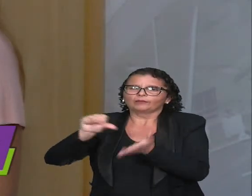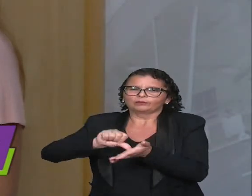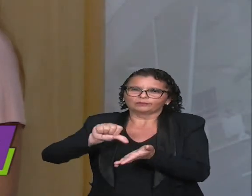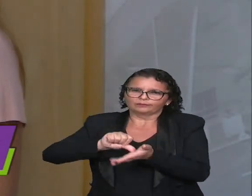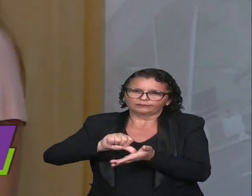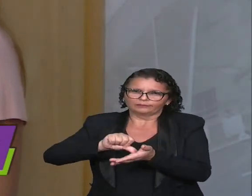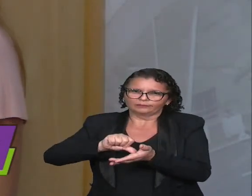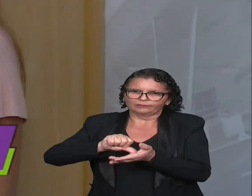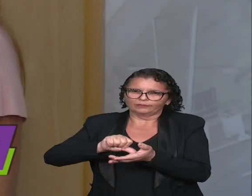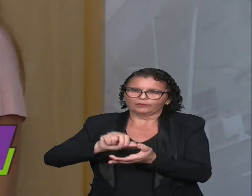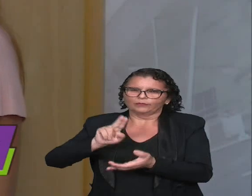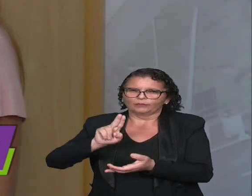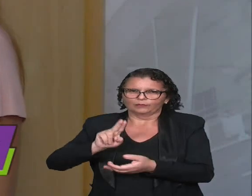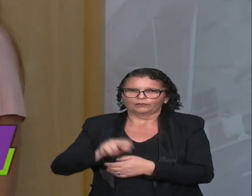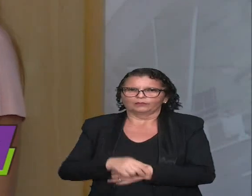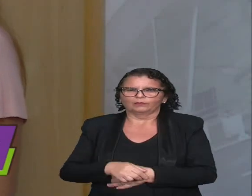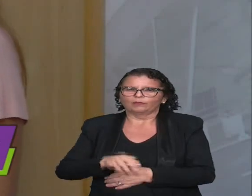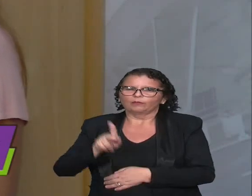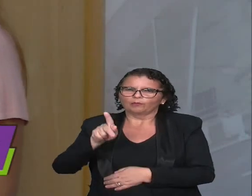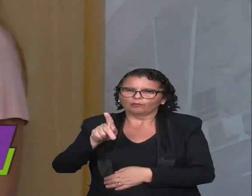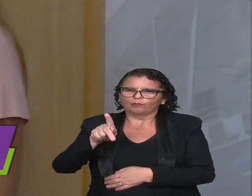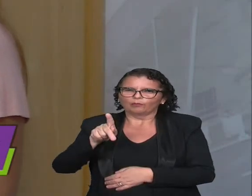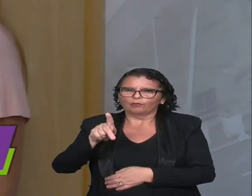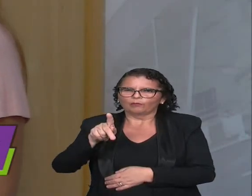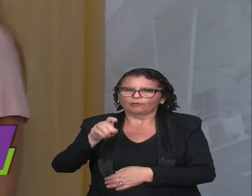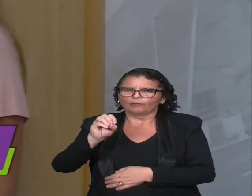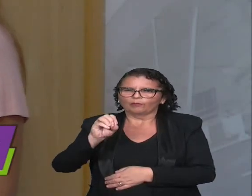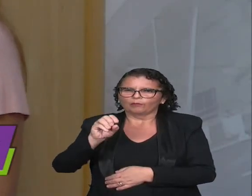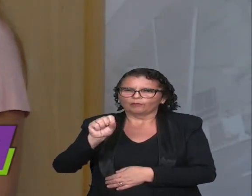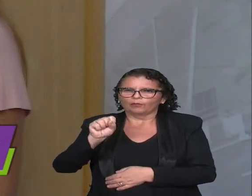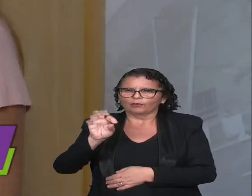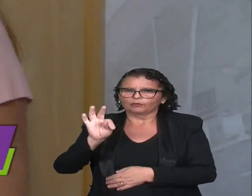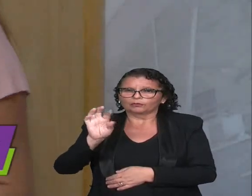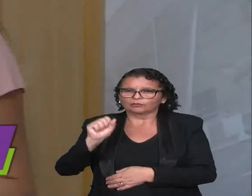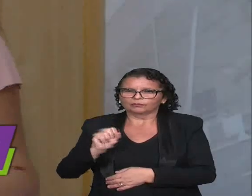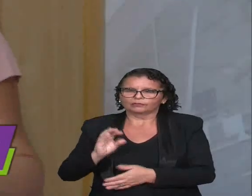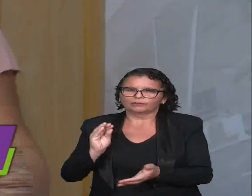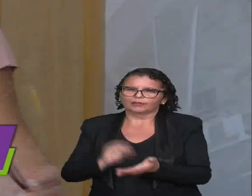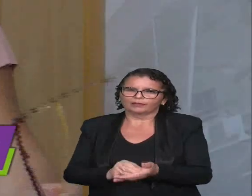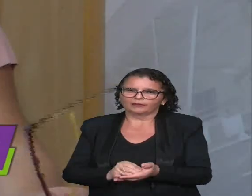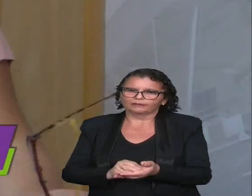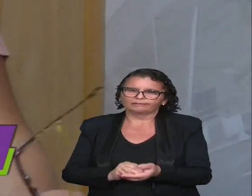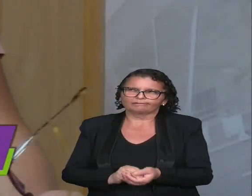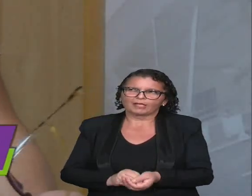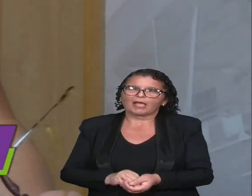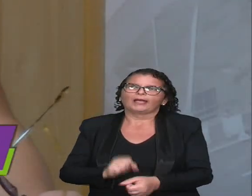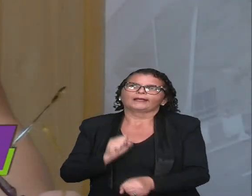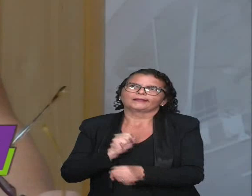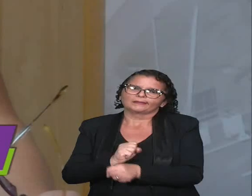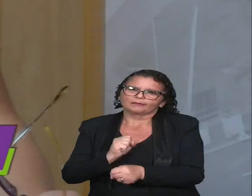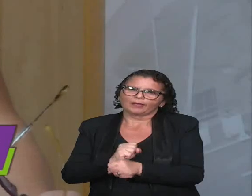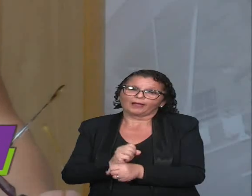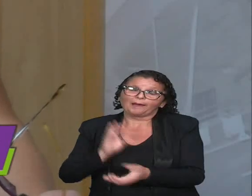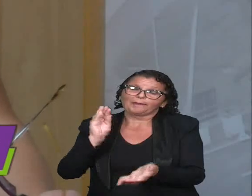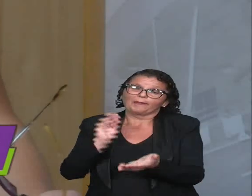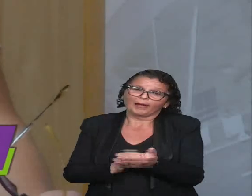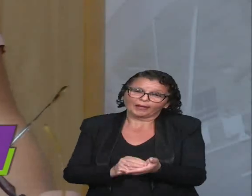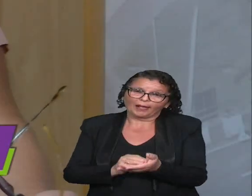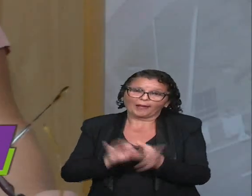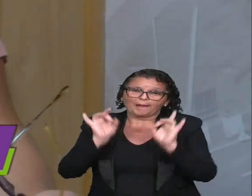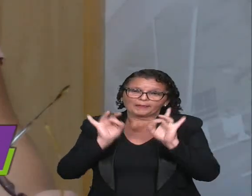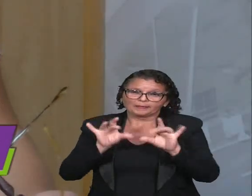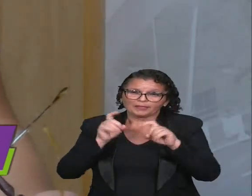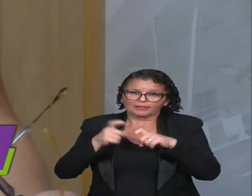de saúde passou no posto de saúde ele vai marcar com especialista passou no